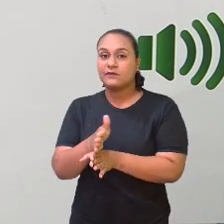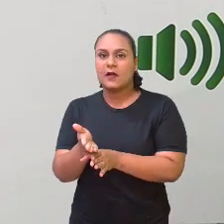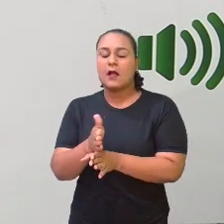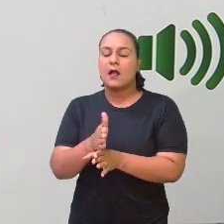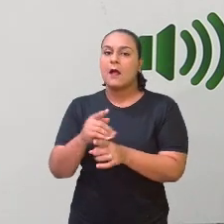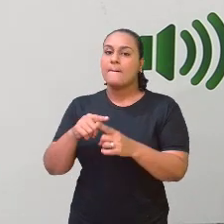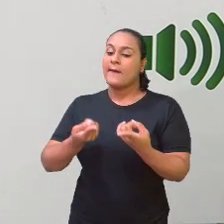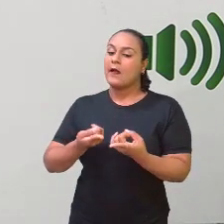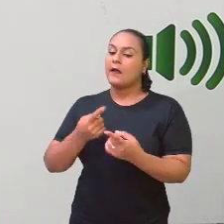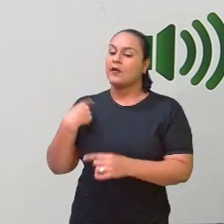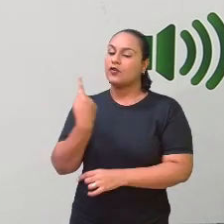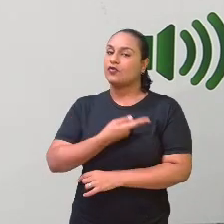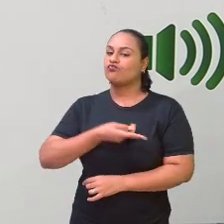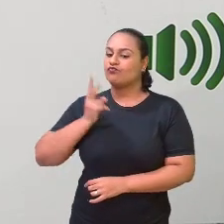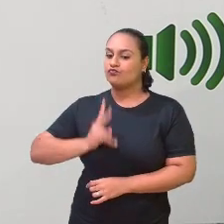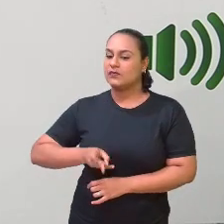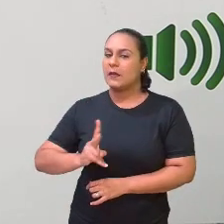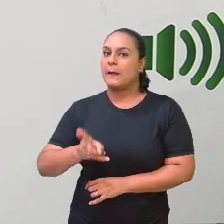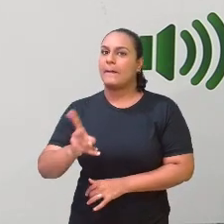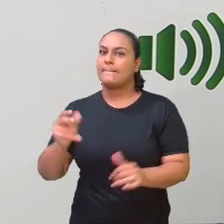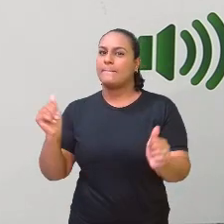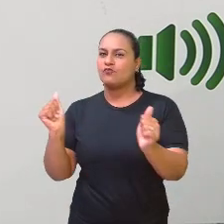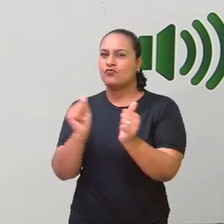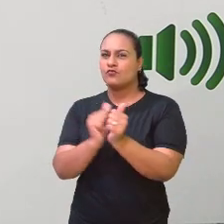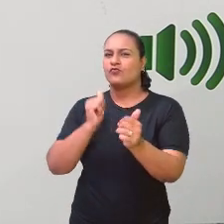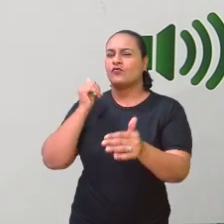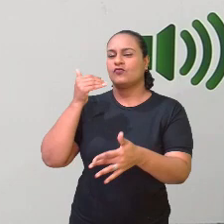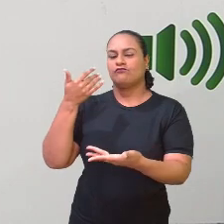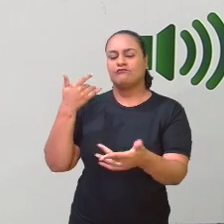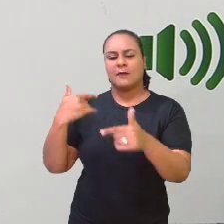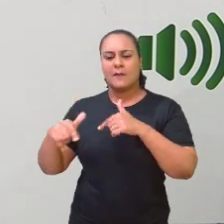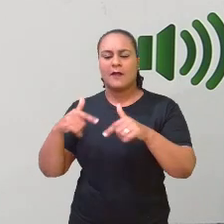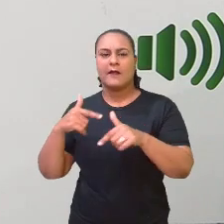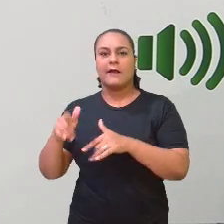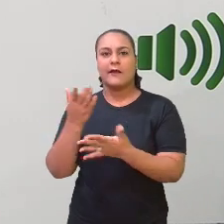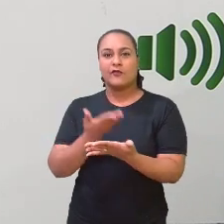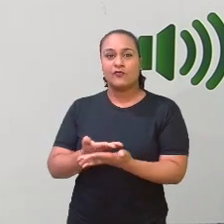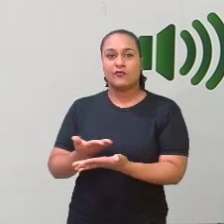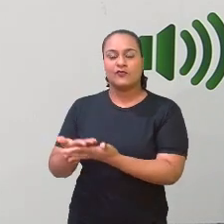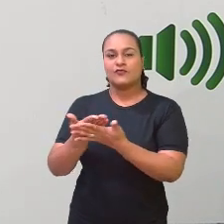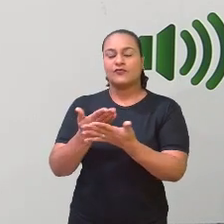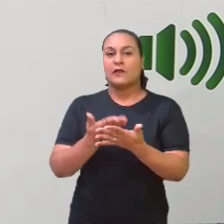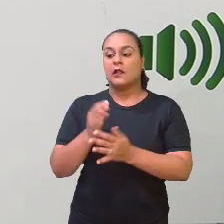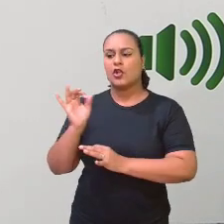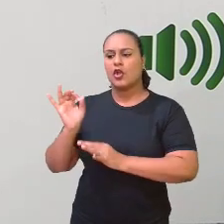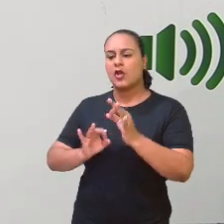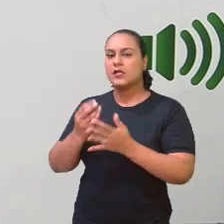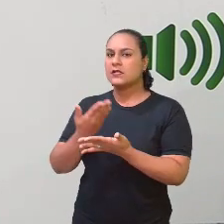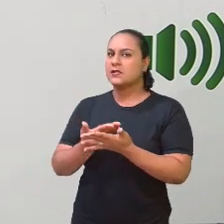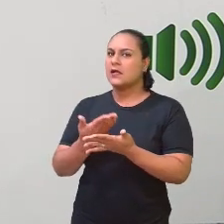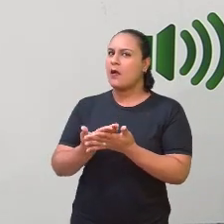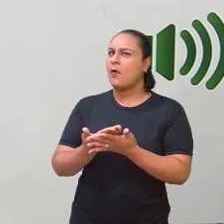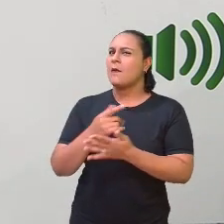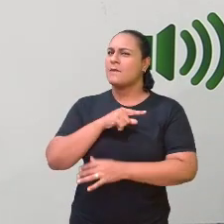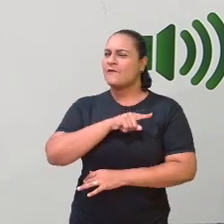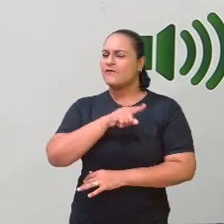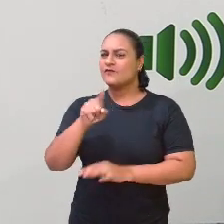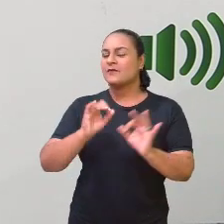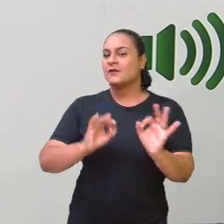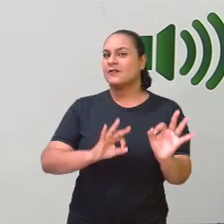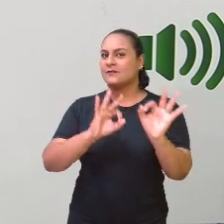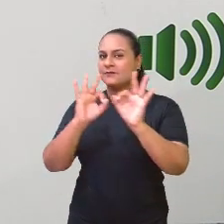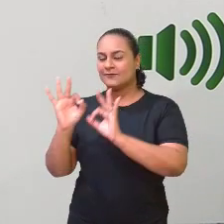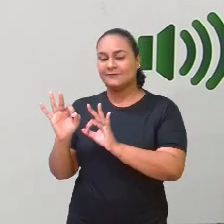estamos sempre juntos, sempre trabalhando, sempre estudando e trazendo essas aulas diferenciadas para vocês, que vão